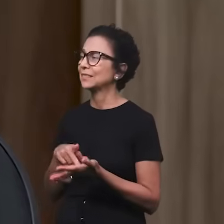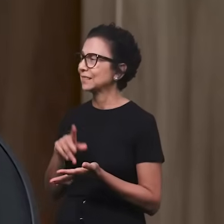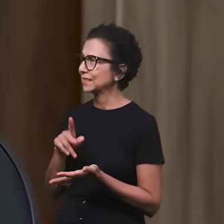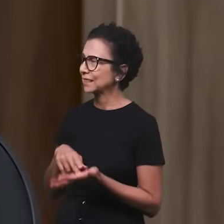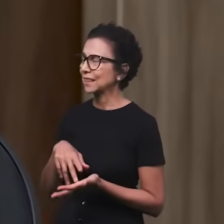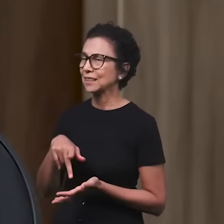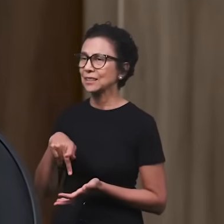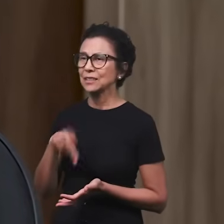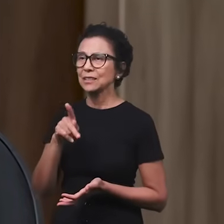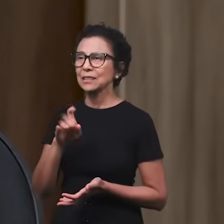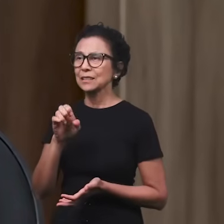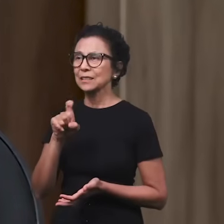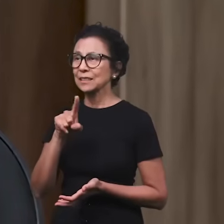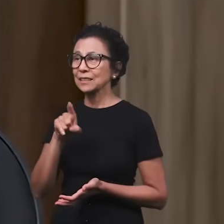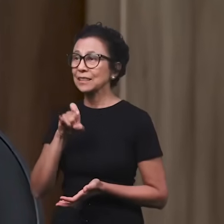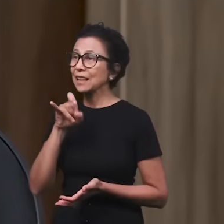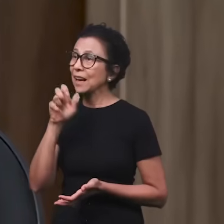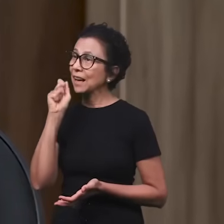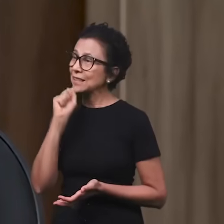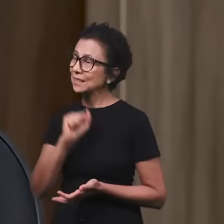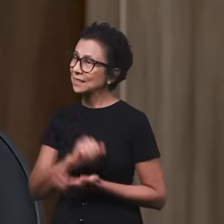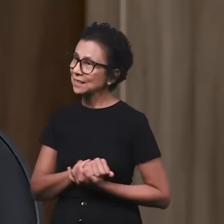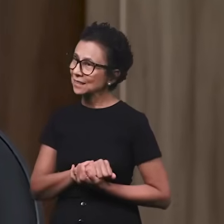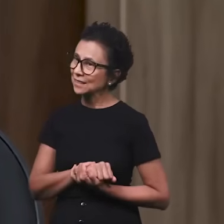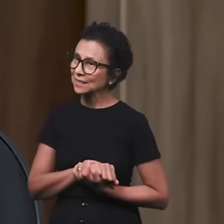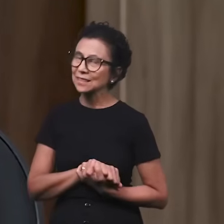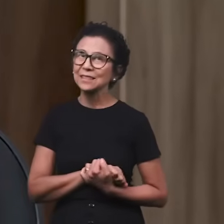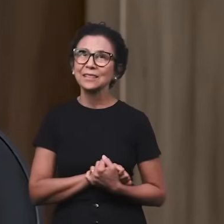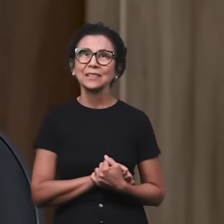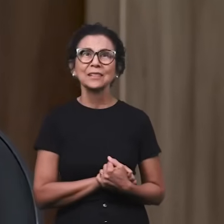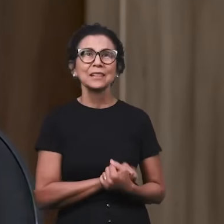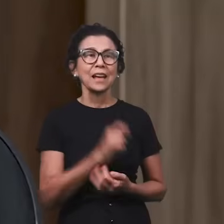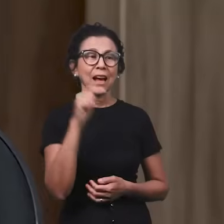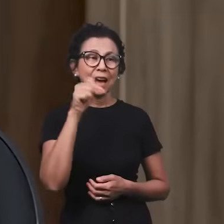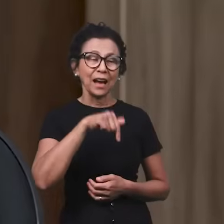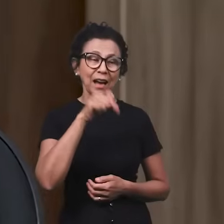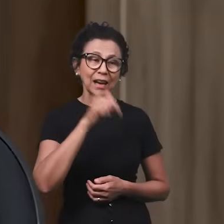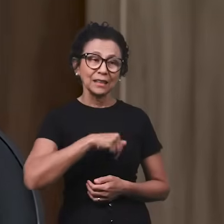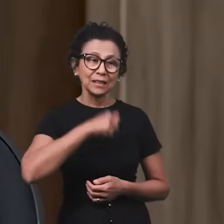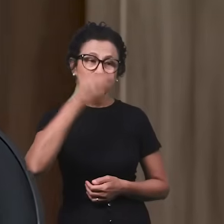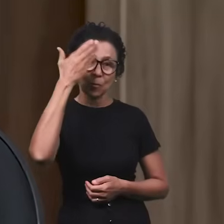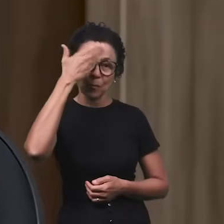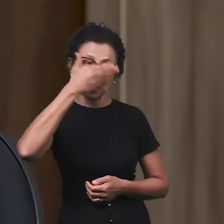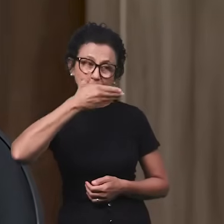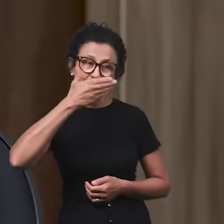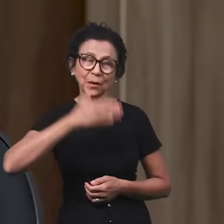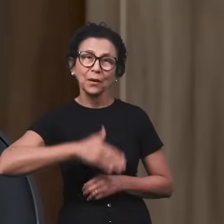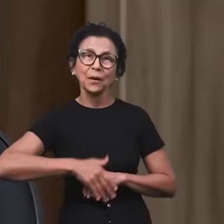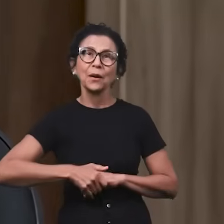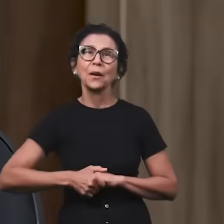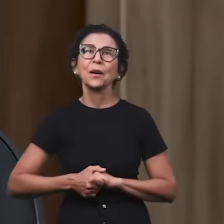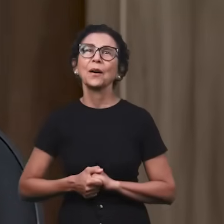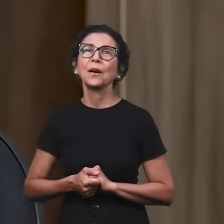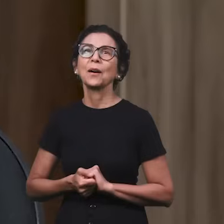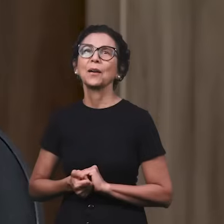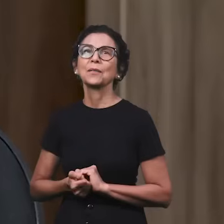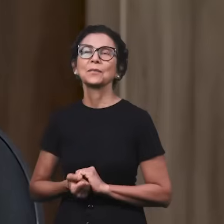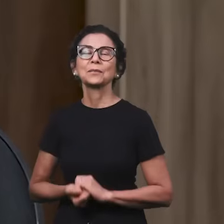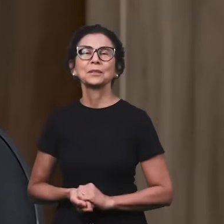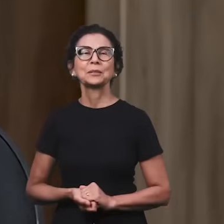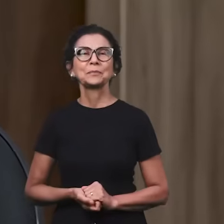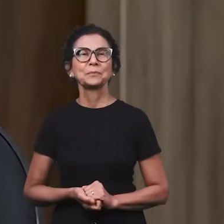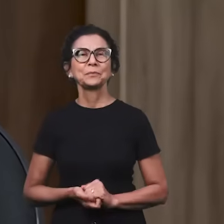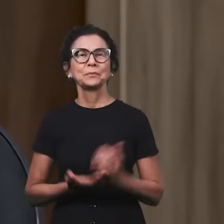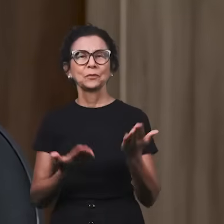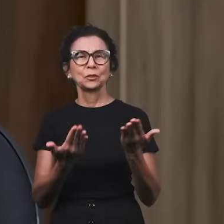aqui, neste episódio, uma prova viva. Então, os jovens permaneçam em oração e juntos no Manaim. Mas,